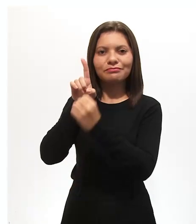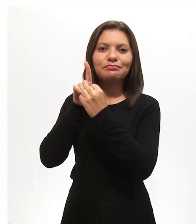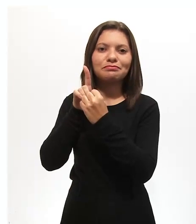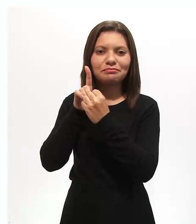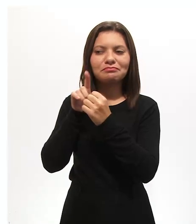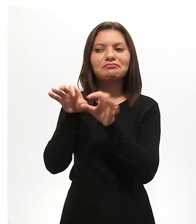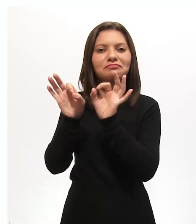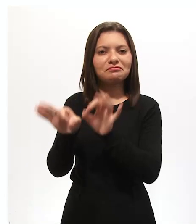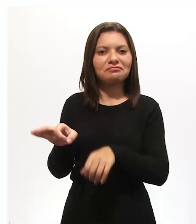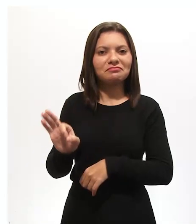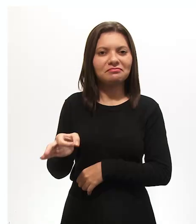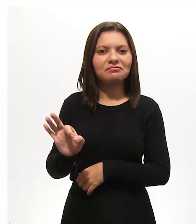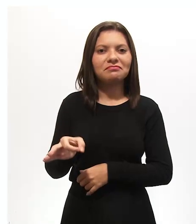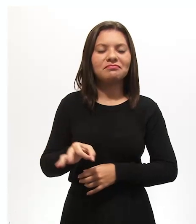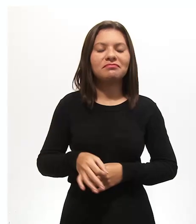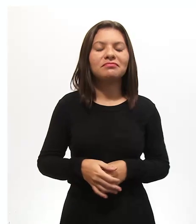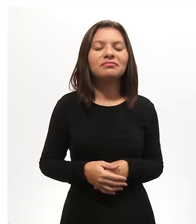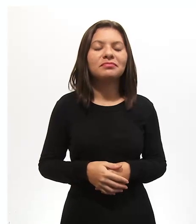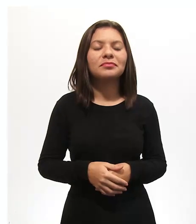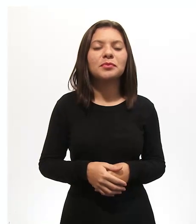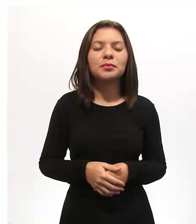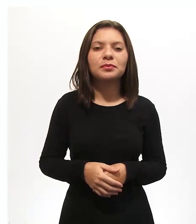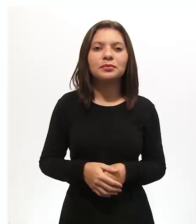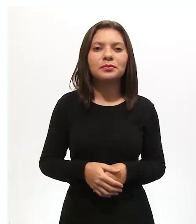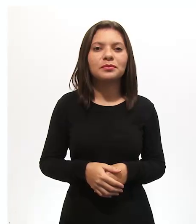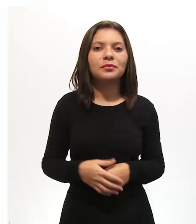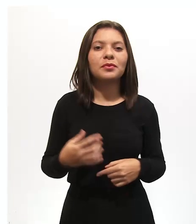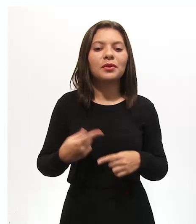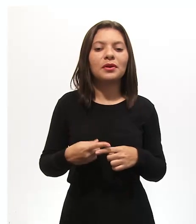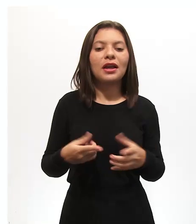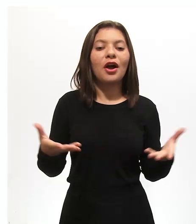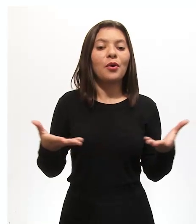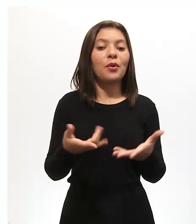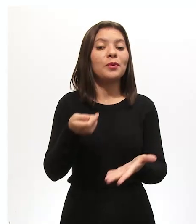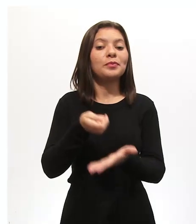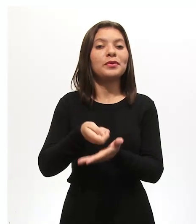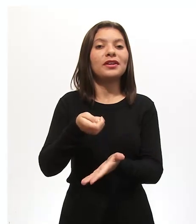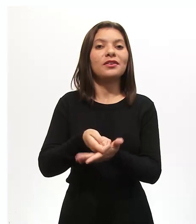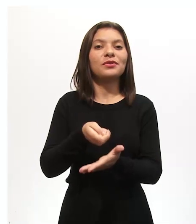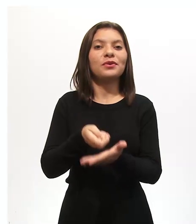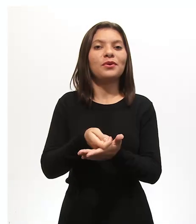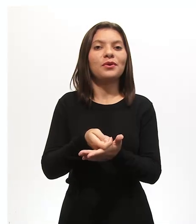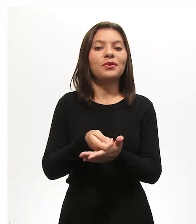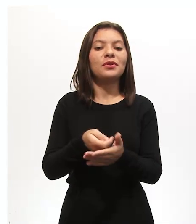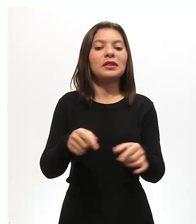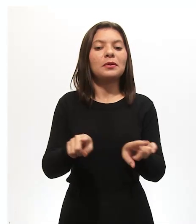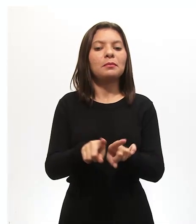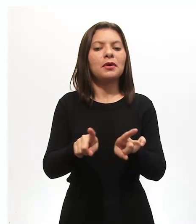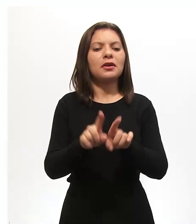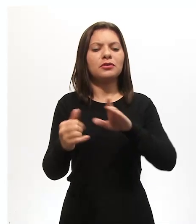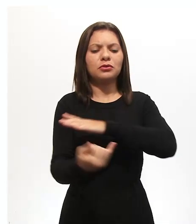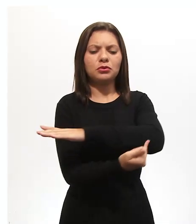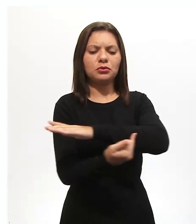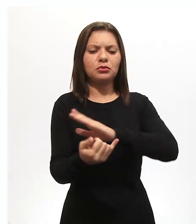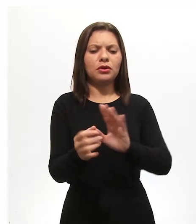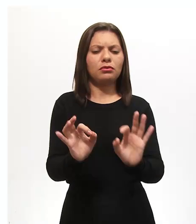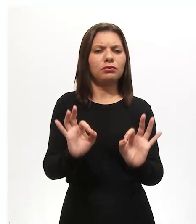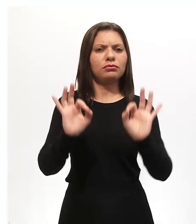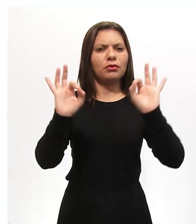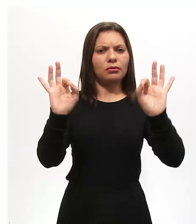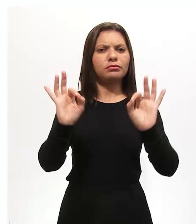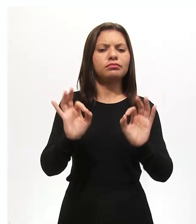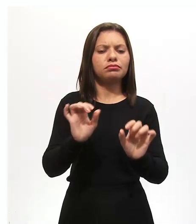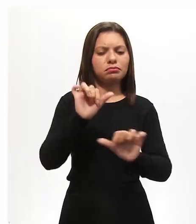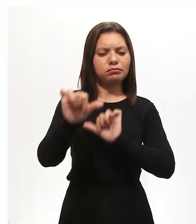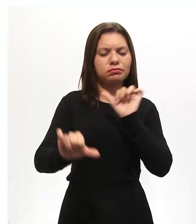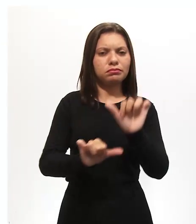Faculdade Horizonte Aberto. Porque agora é obrigatório. Ela ampliou a infraestrutura dos polos, já